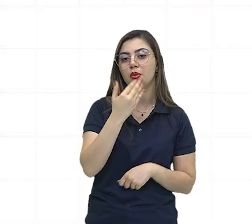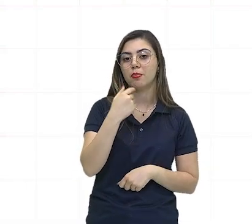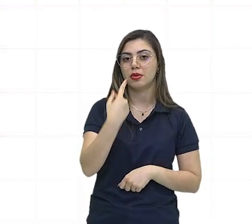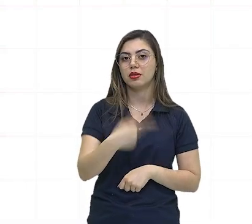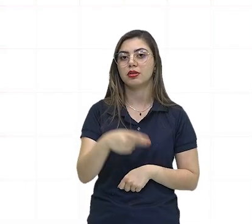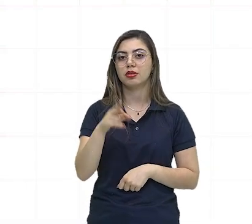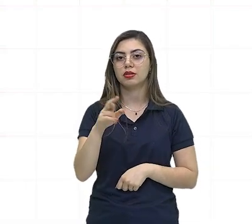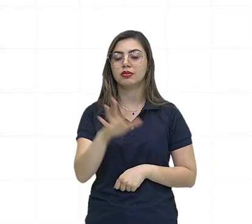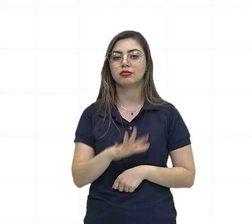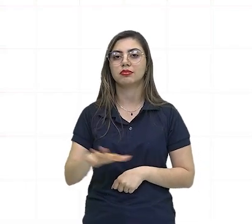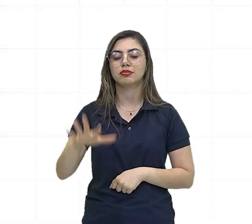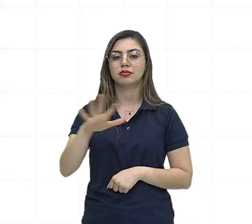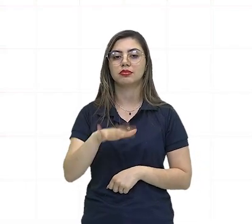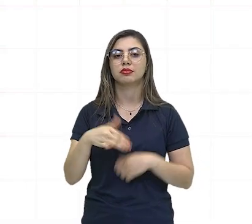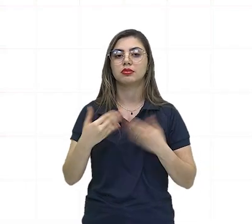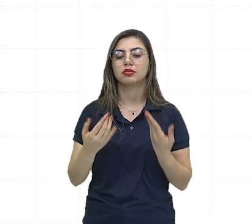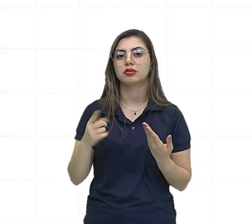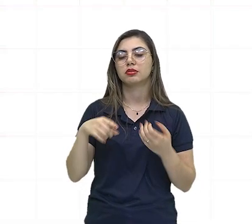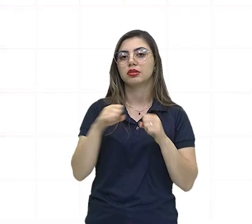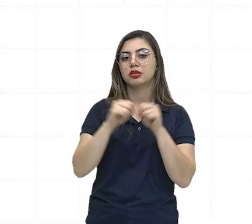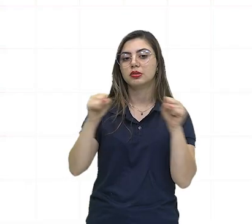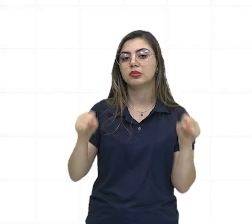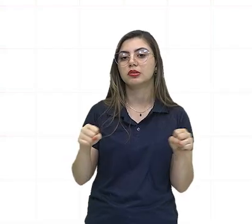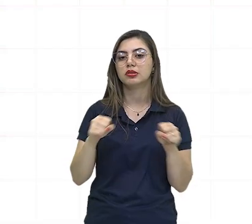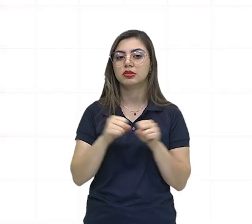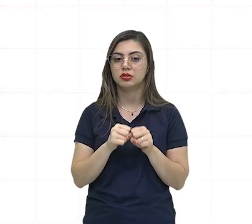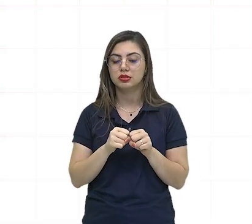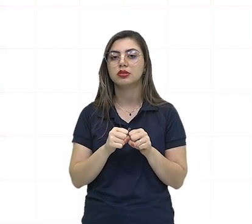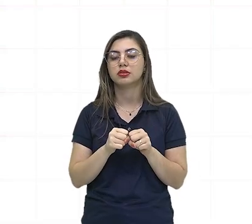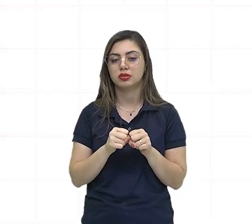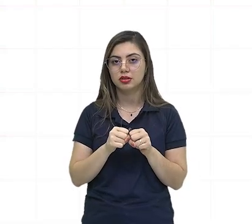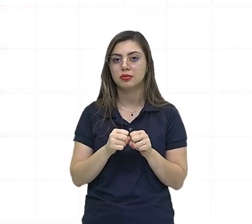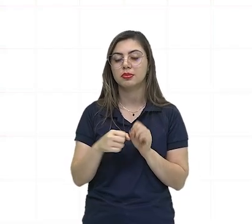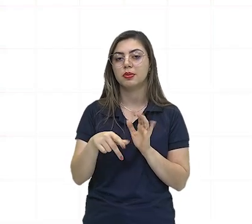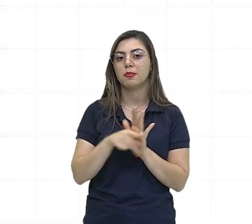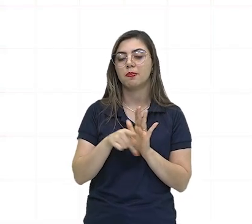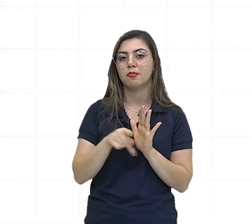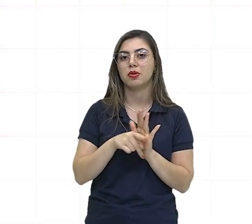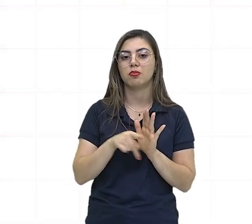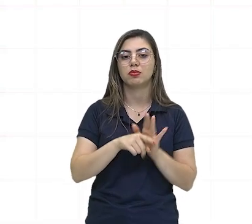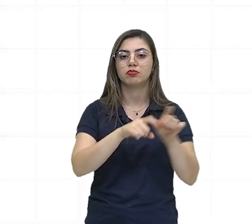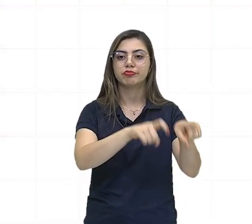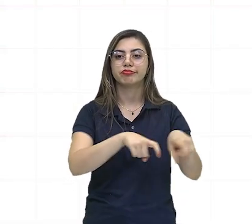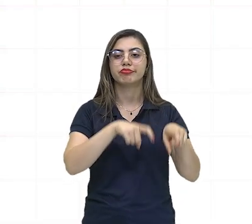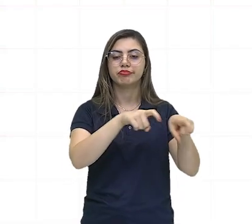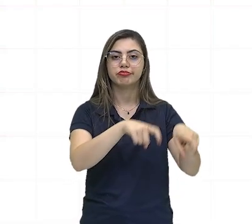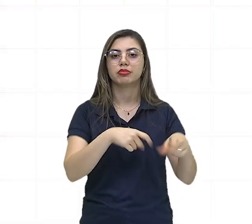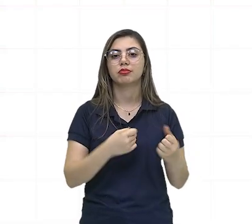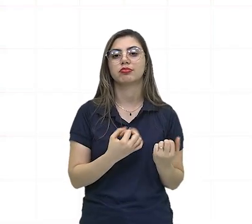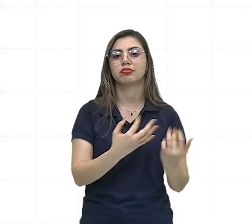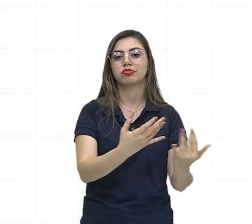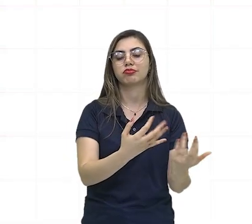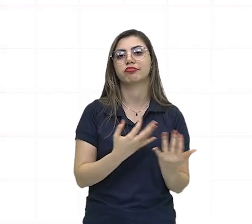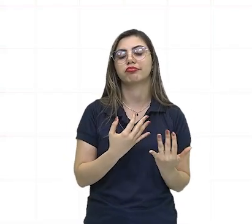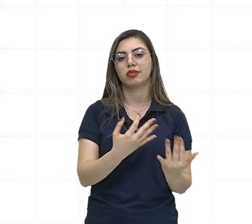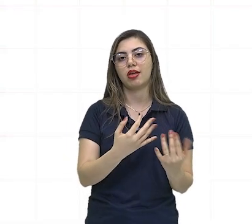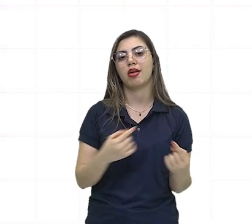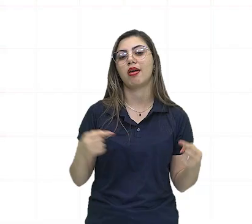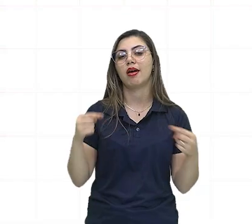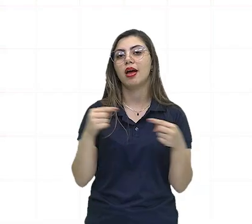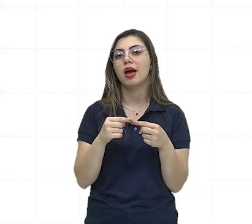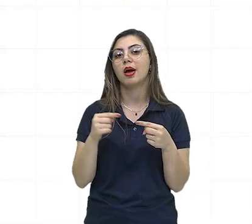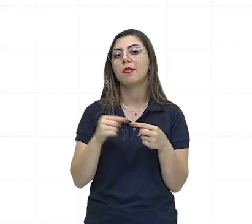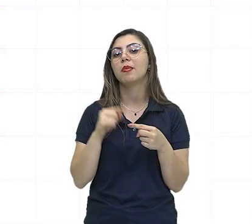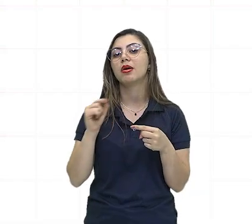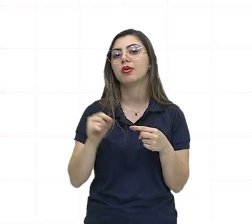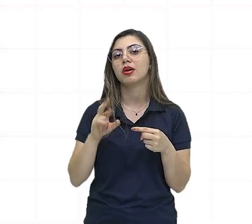da nossa região. Então, o sistema itinerante, né, a agricultura itinerante, é o que nós chamamos na Amazônia,